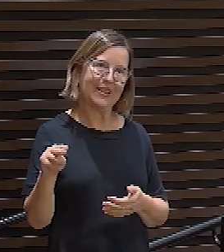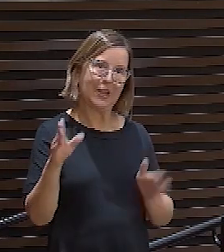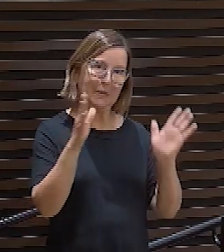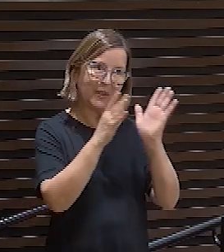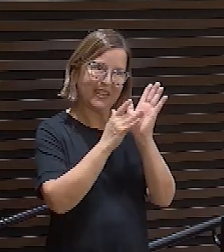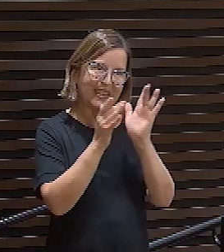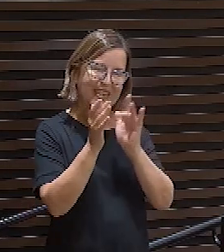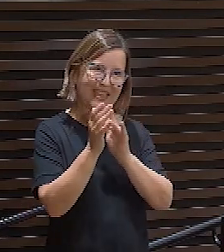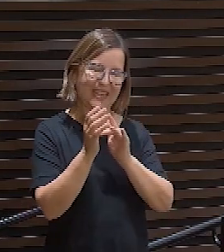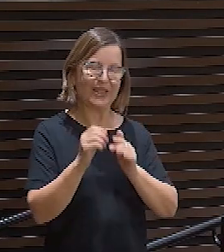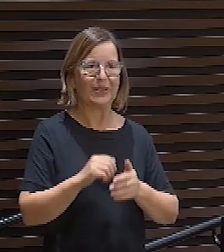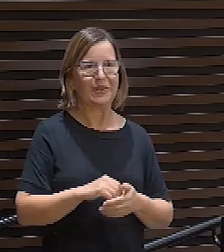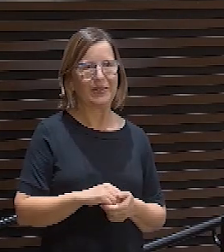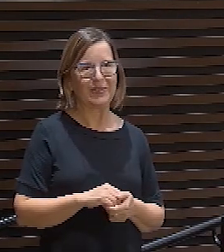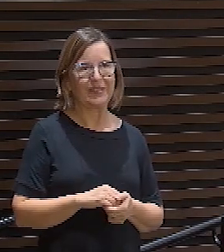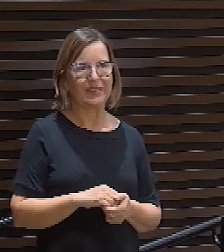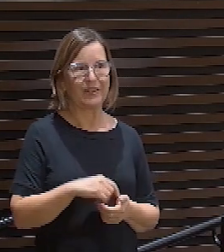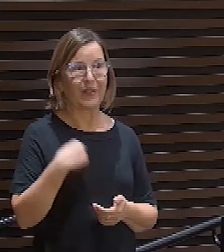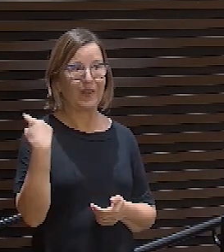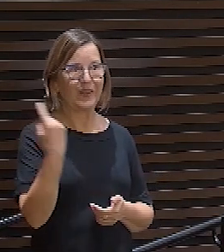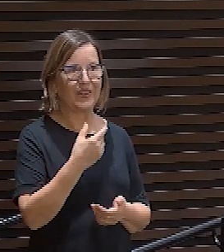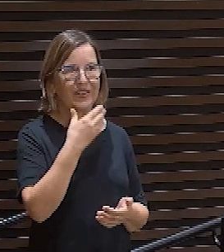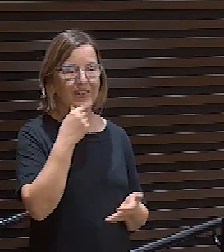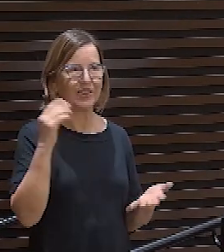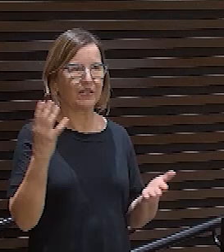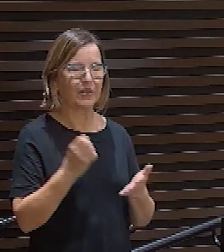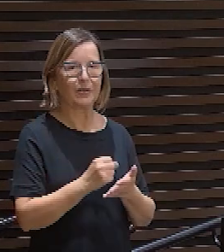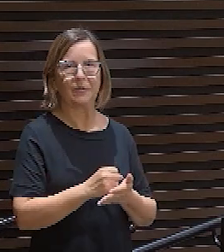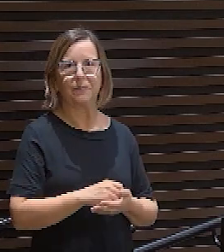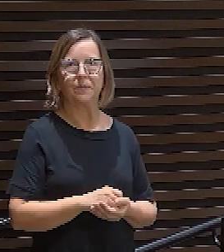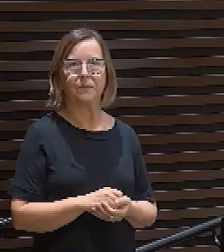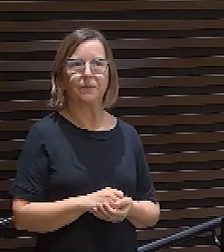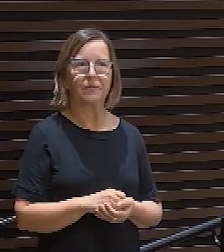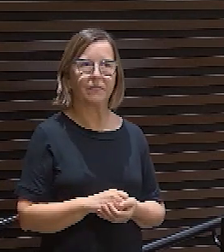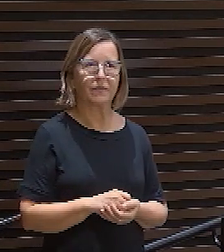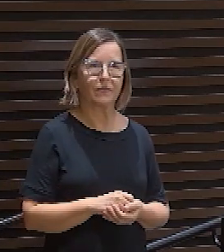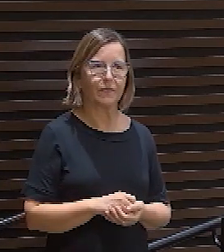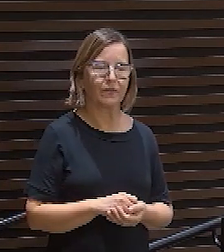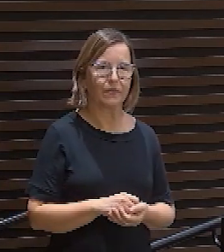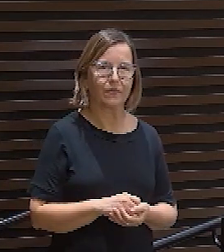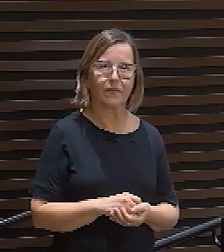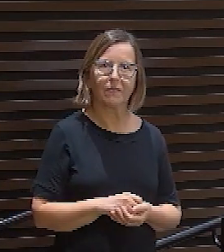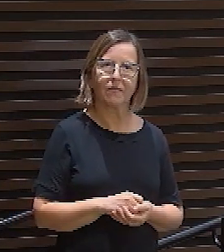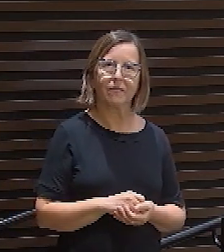nome. Não. O autor da vida já tinha escolhido.